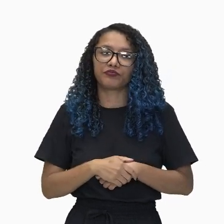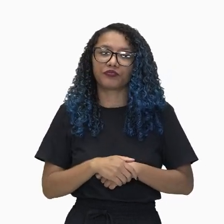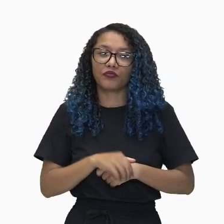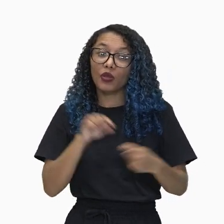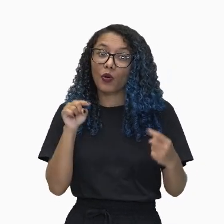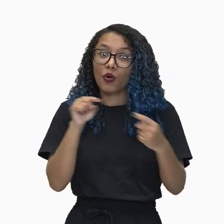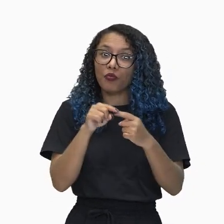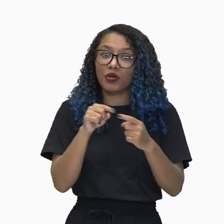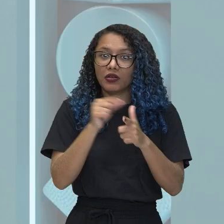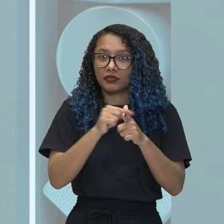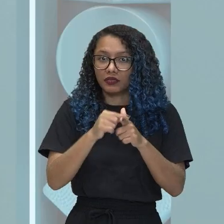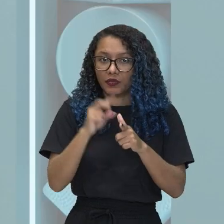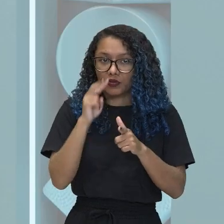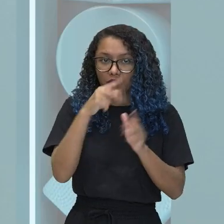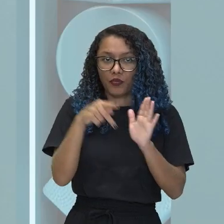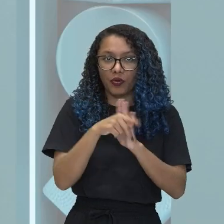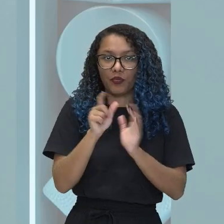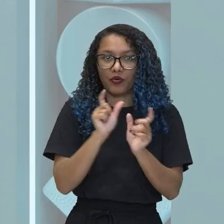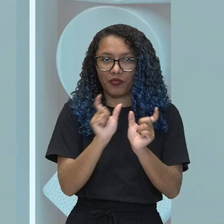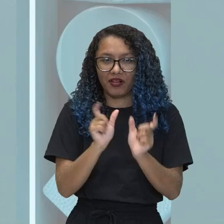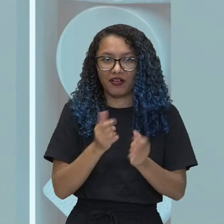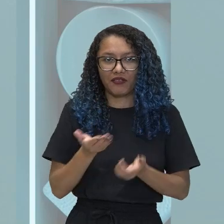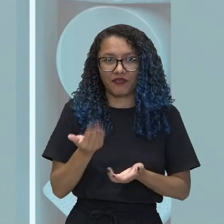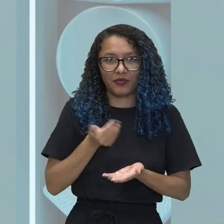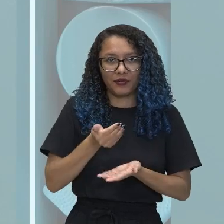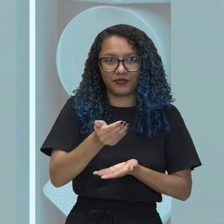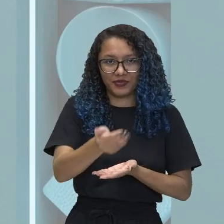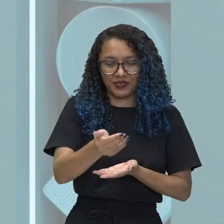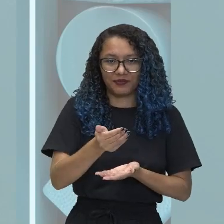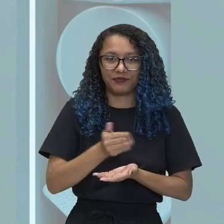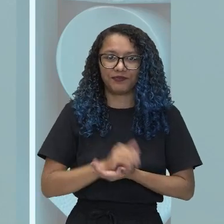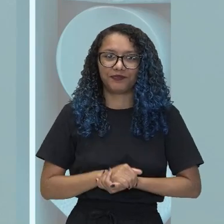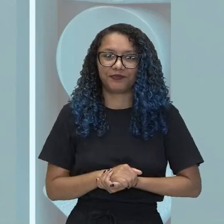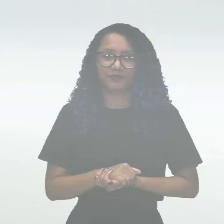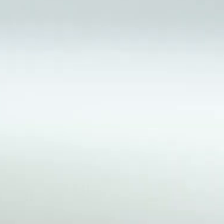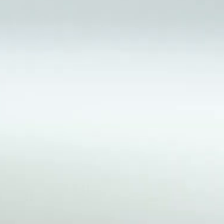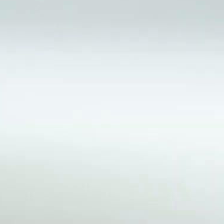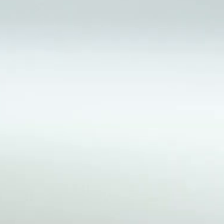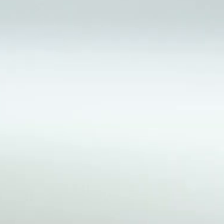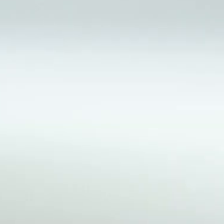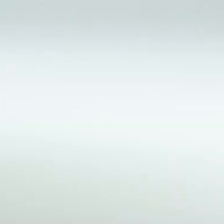tônica das palavras então para Nosa